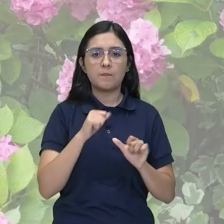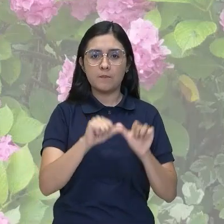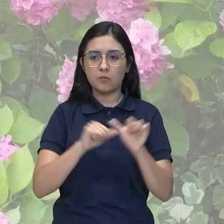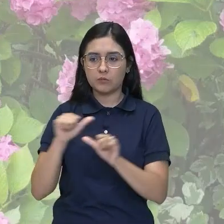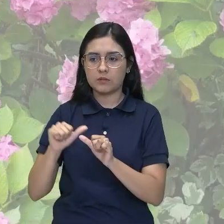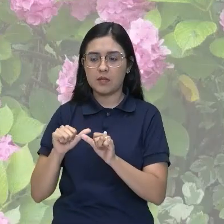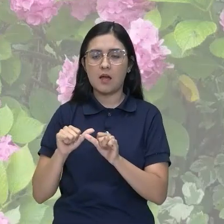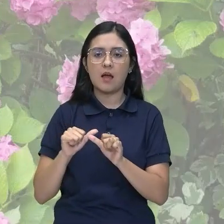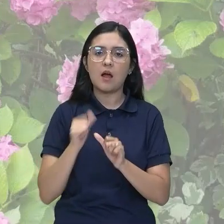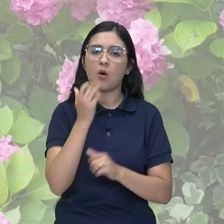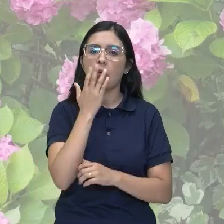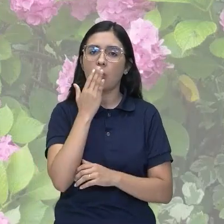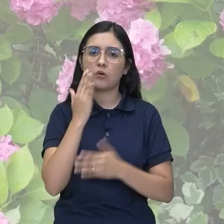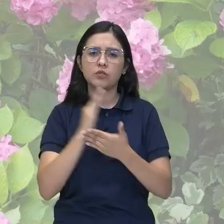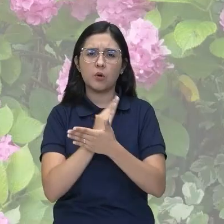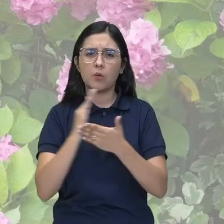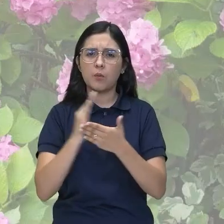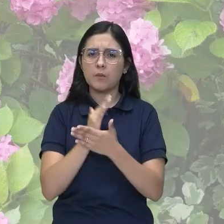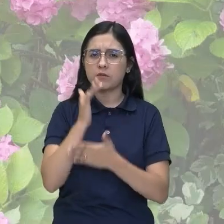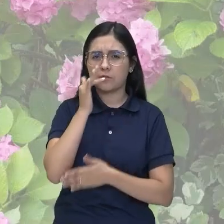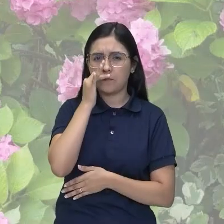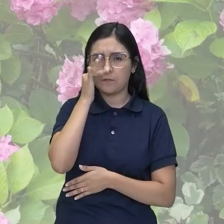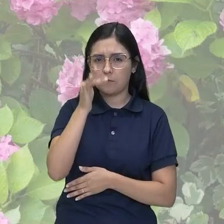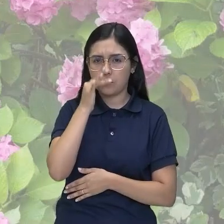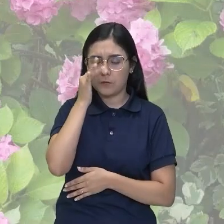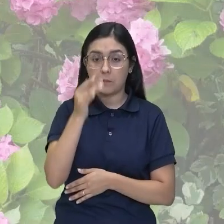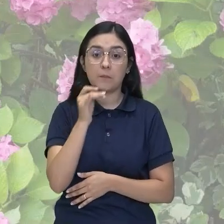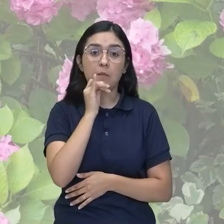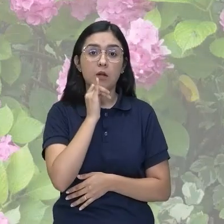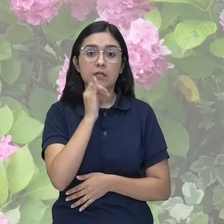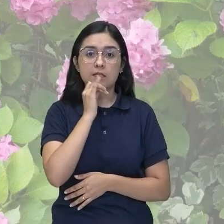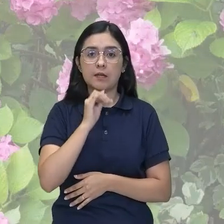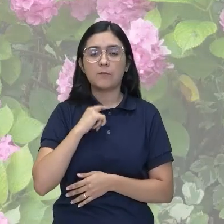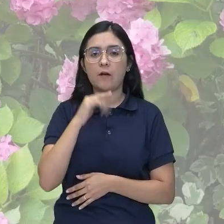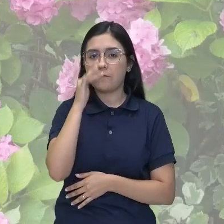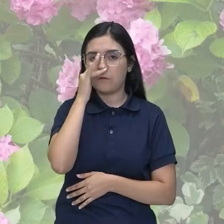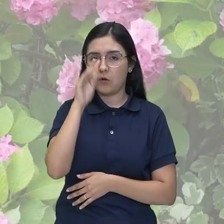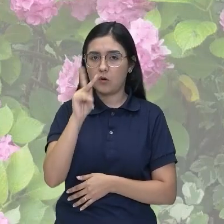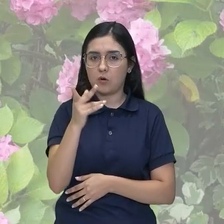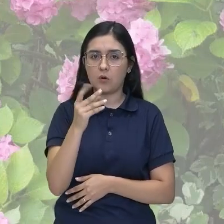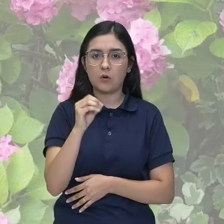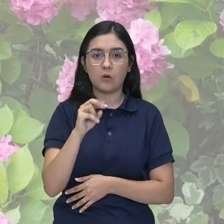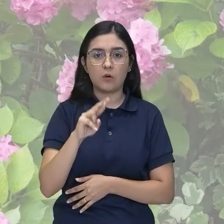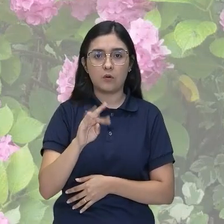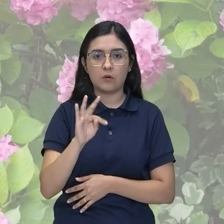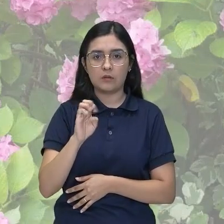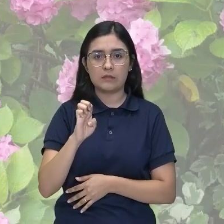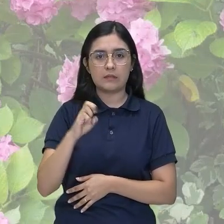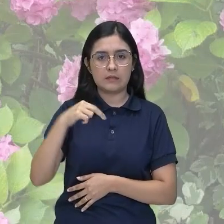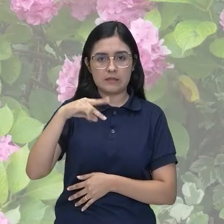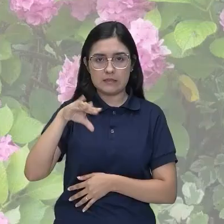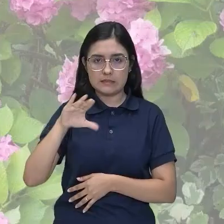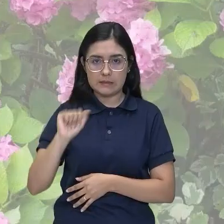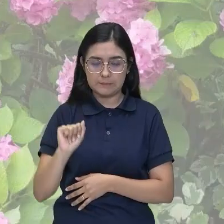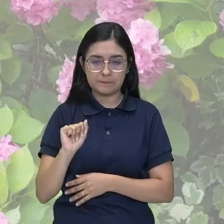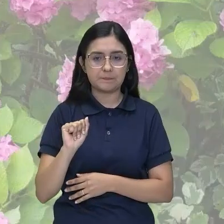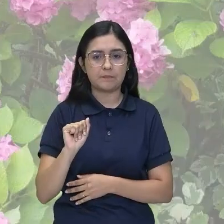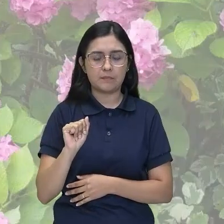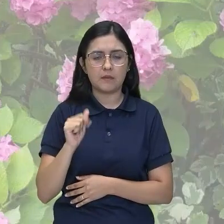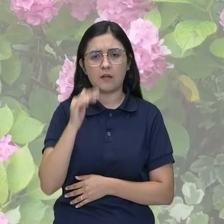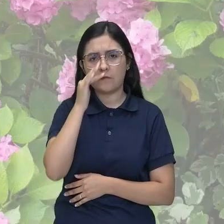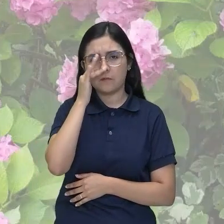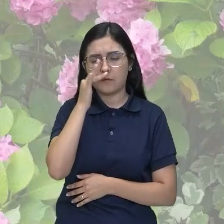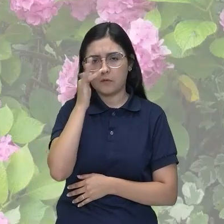algumas flores? Por exemplo, a hortênsia. A hortênsia, quando ela está